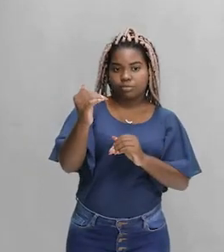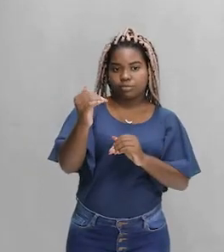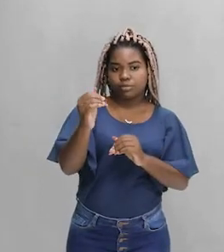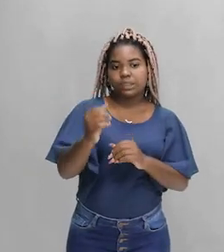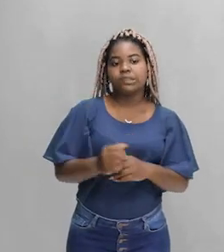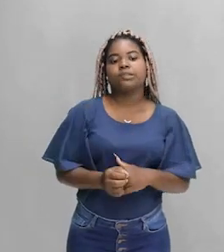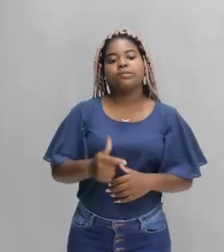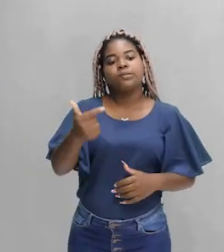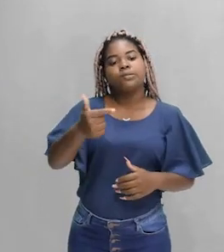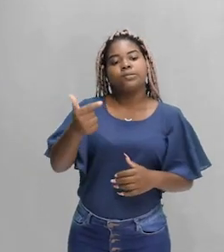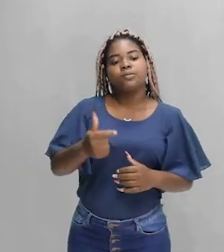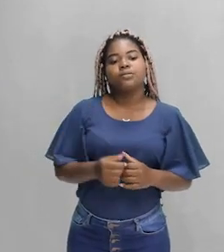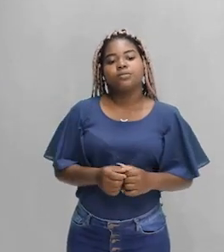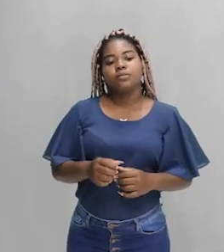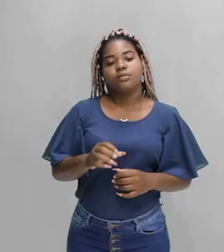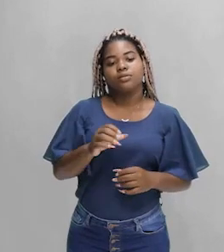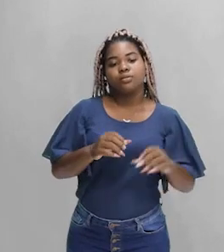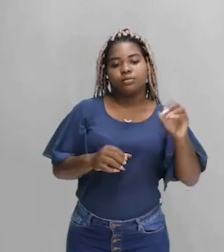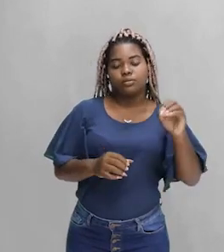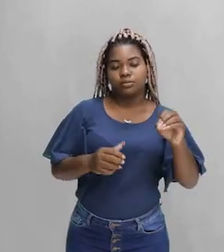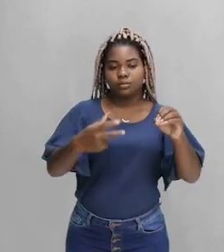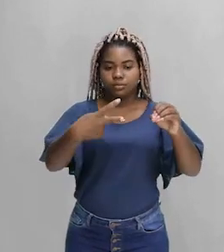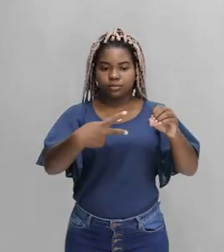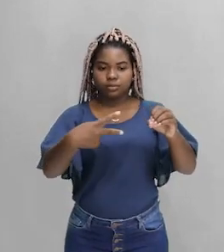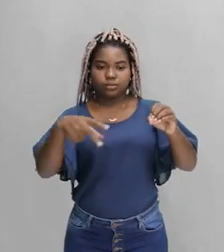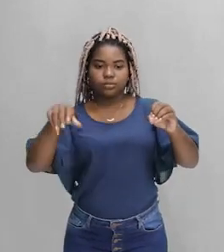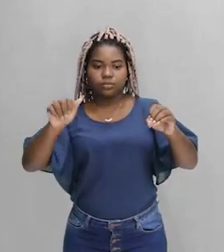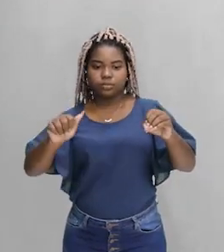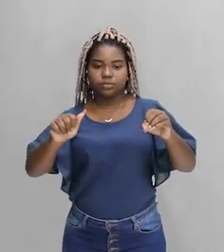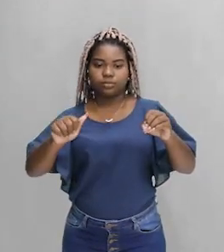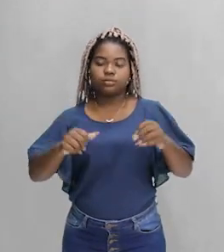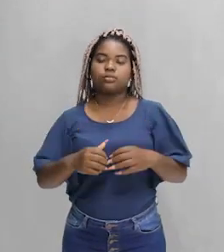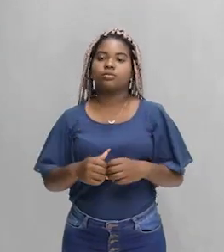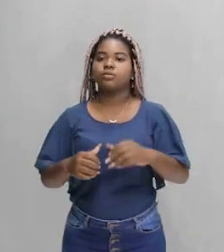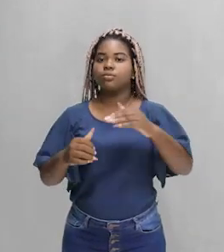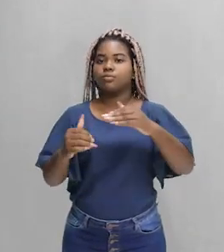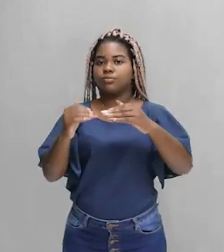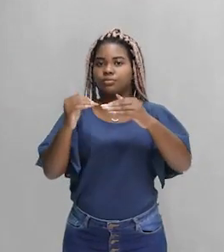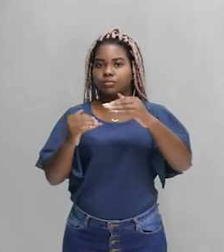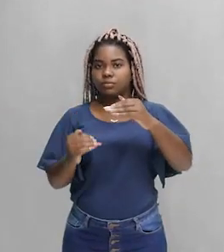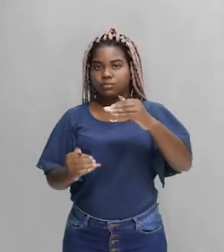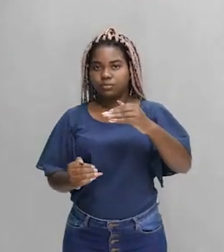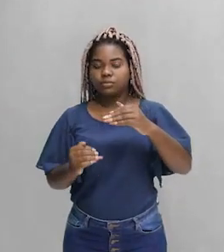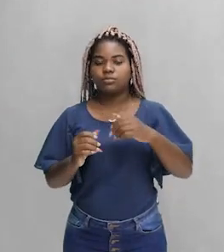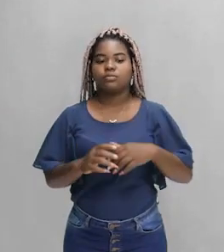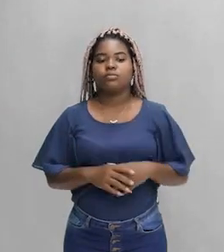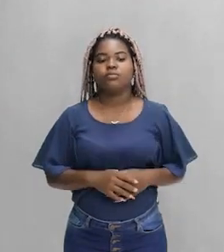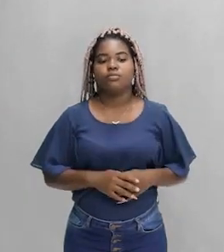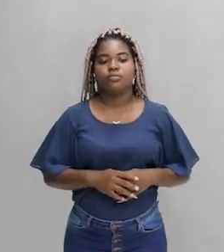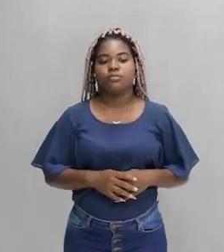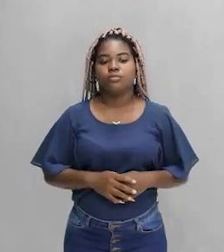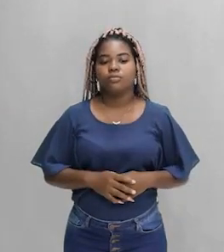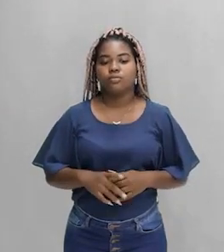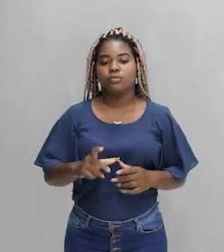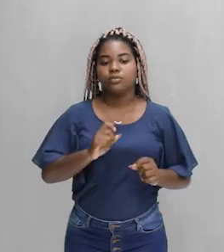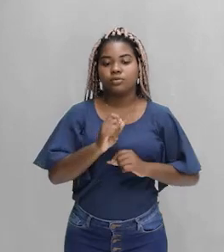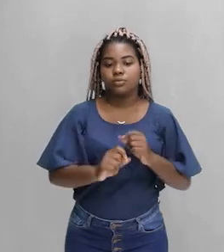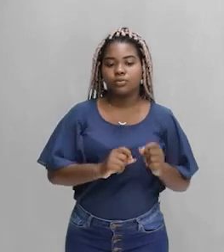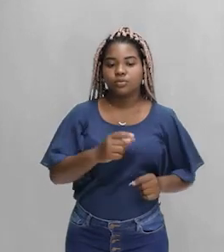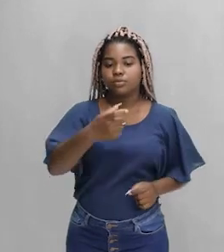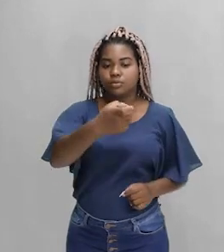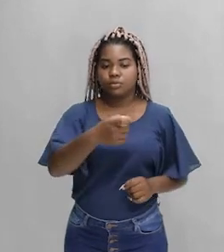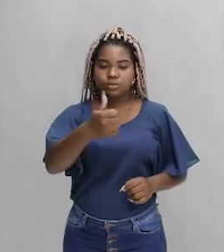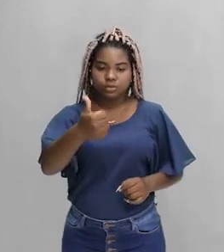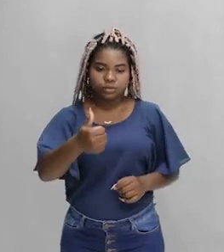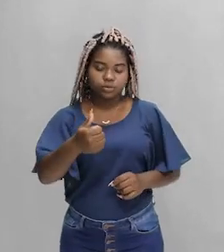se A for entre 0 e 1, f de x1 também menor do que f de x2. Em ambos os casos, nós temos o